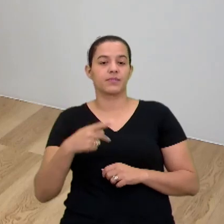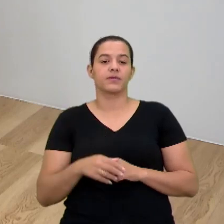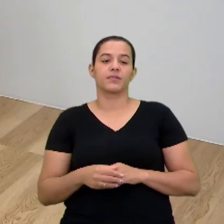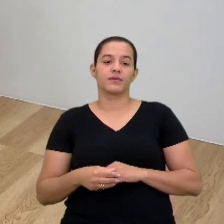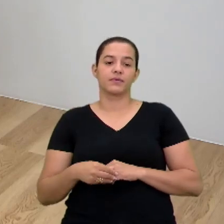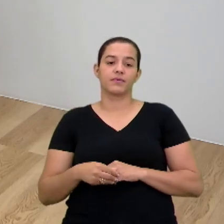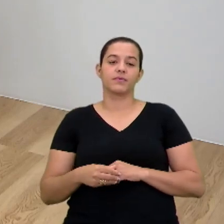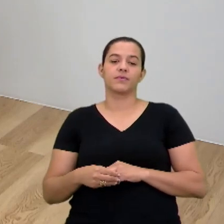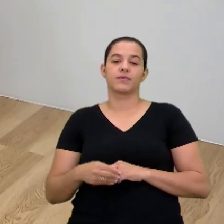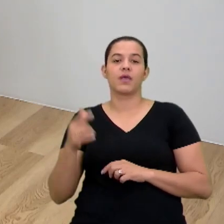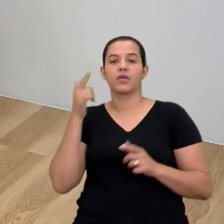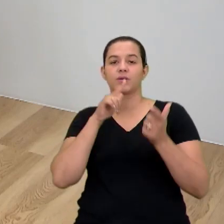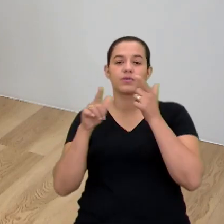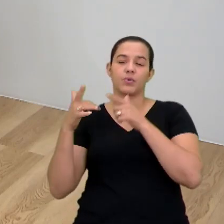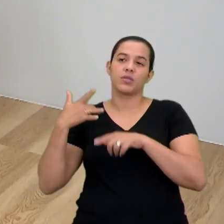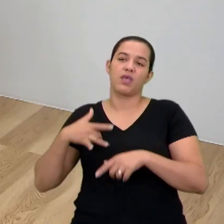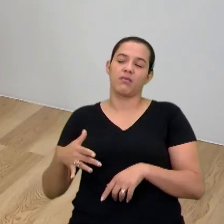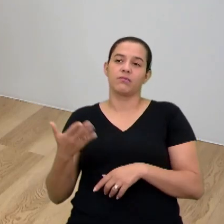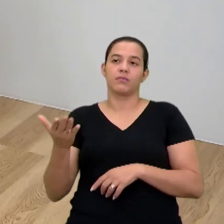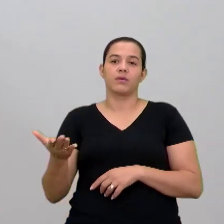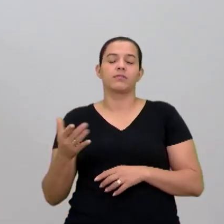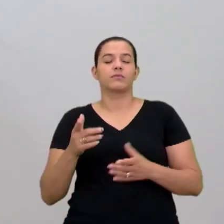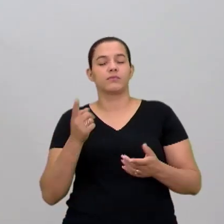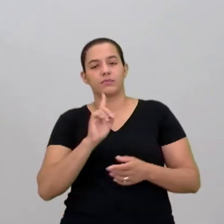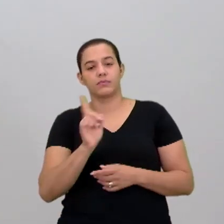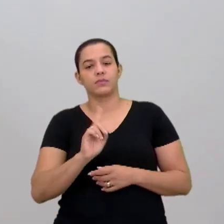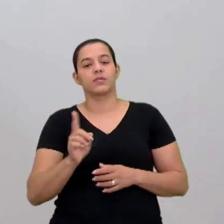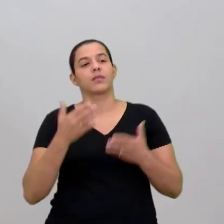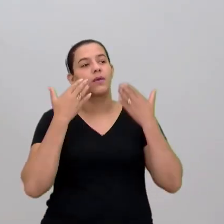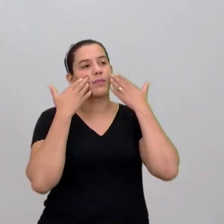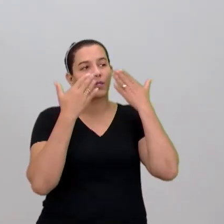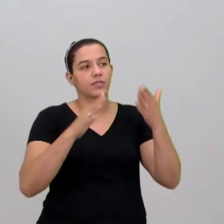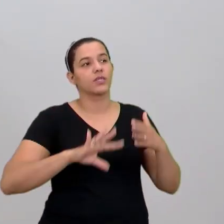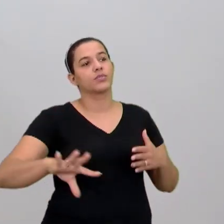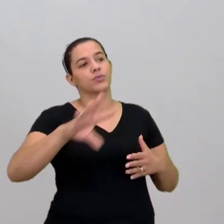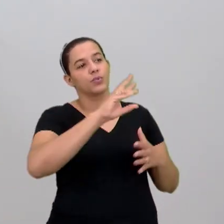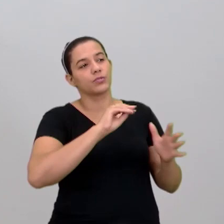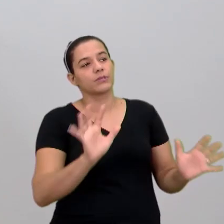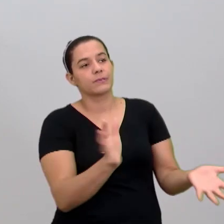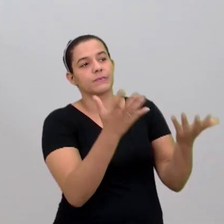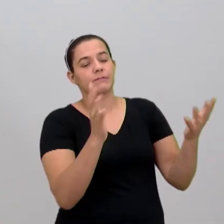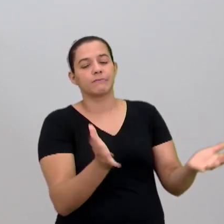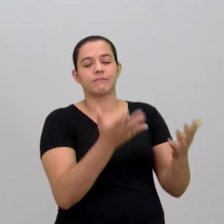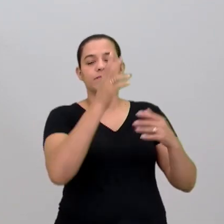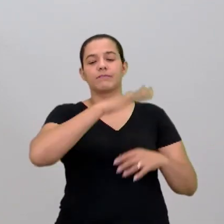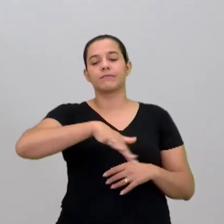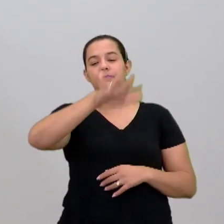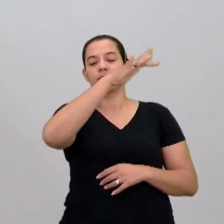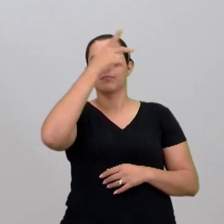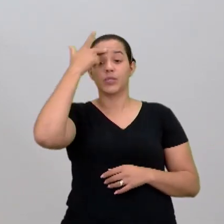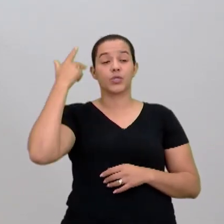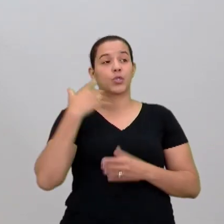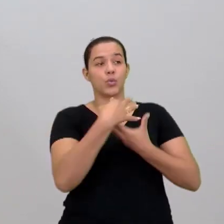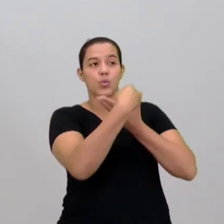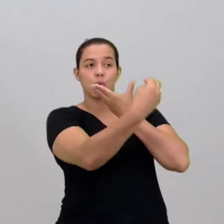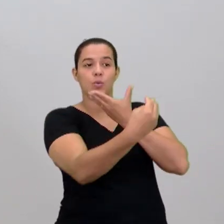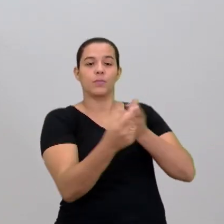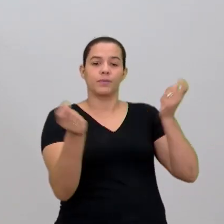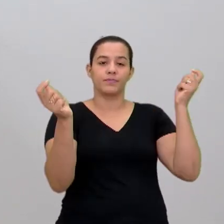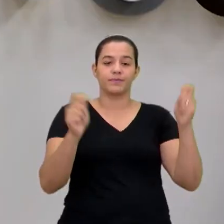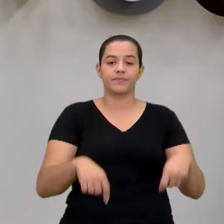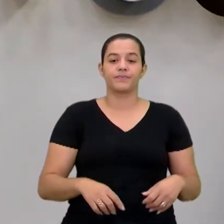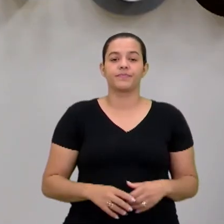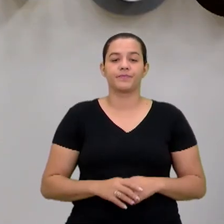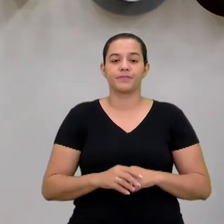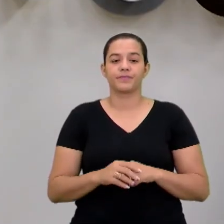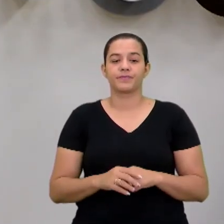coitadinho que está se superando, e não é. É um atleta que pode representar, que pode instigar Exato. pessoas, que pode ser Nossa, exemplo para outros e muito trazer bacana esse